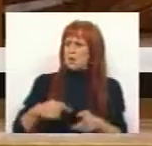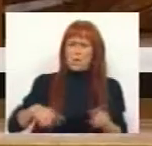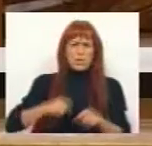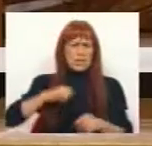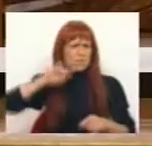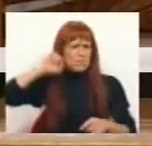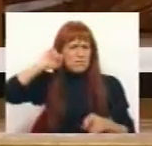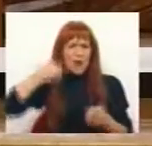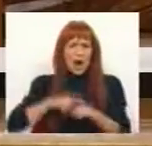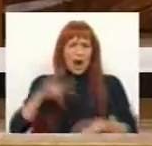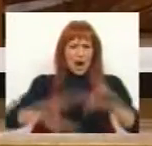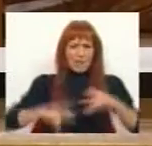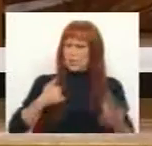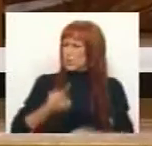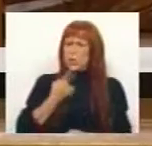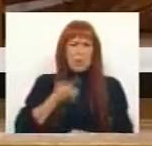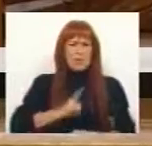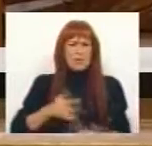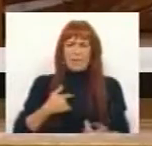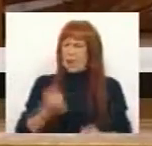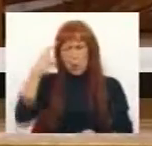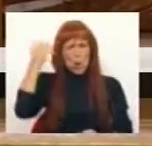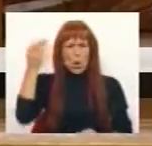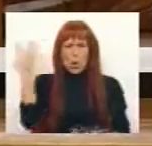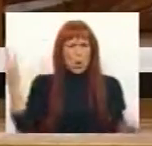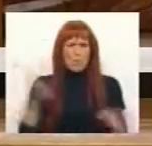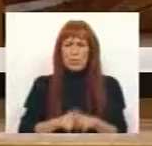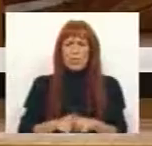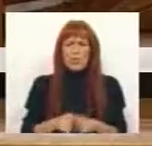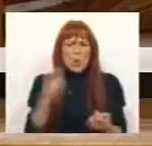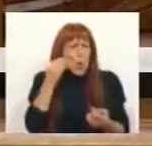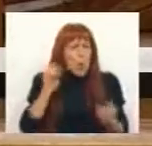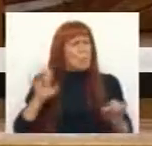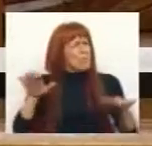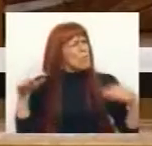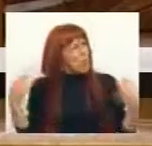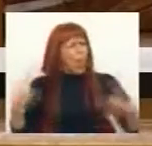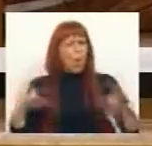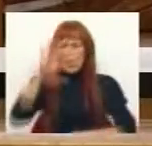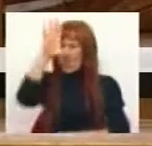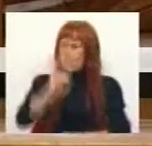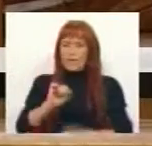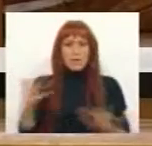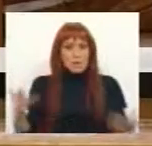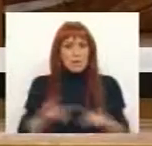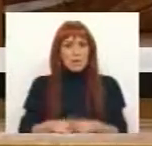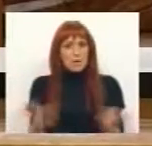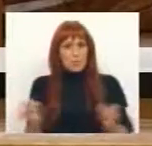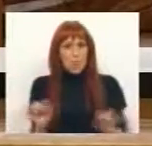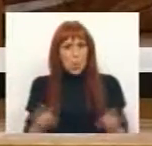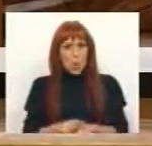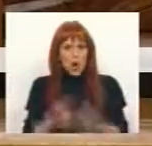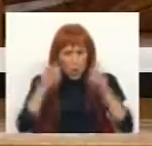verdadeiro massacre fiscal não percebem, não compreendem como é possível que um governo não